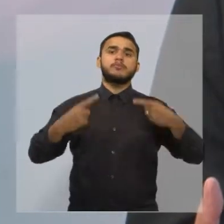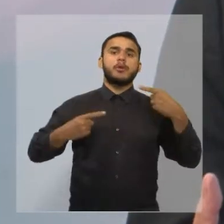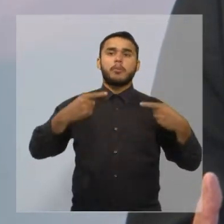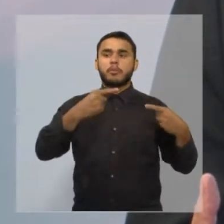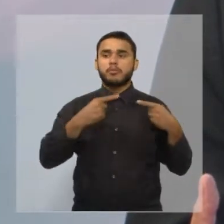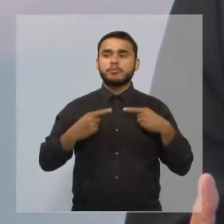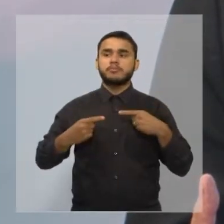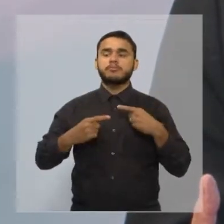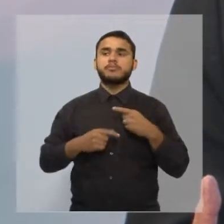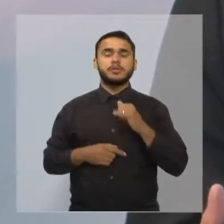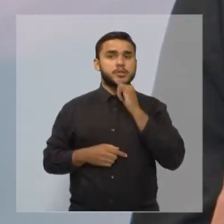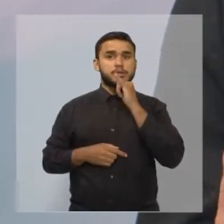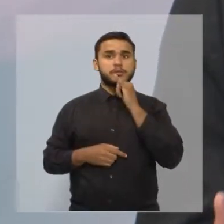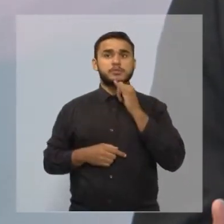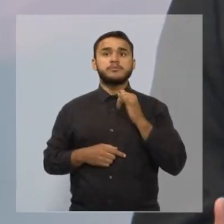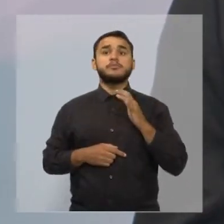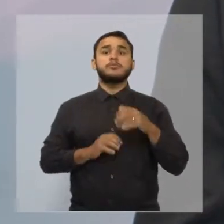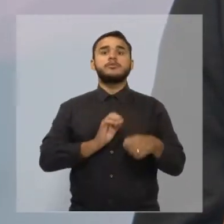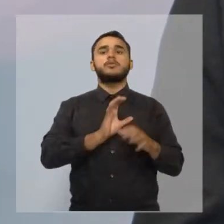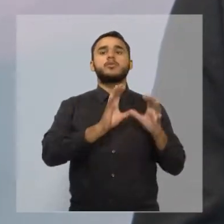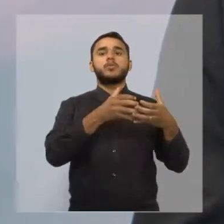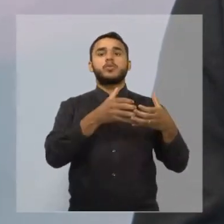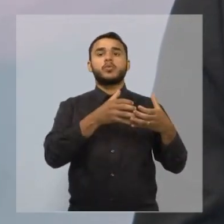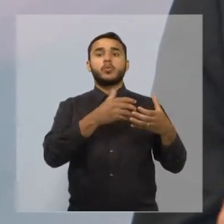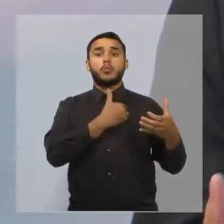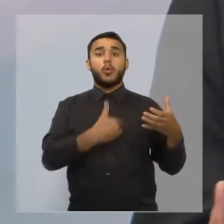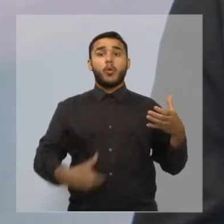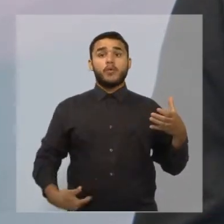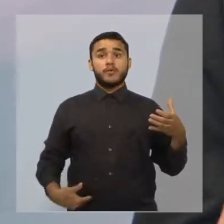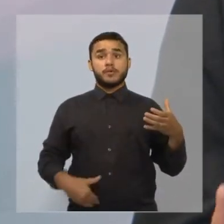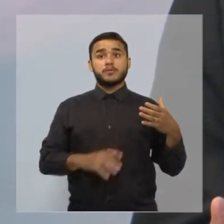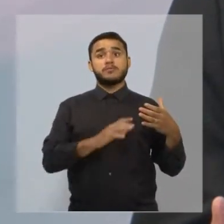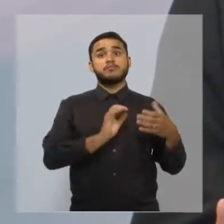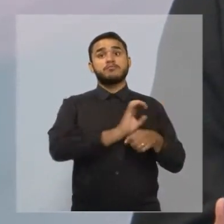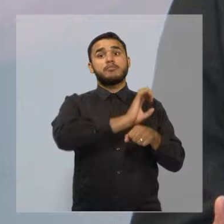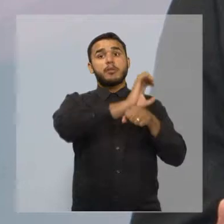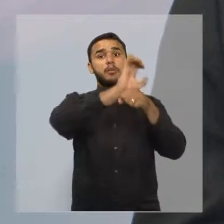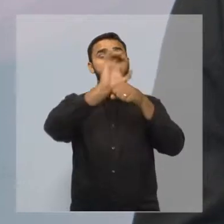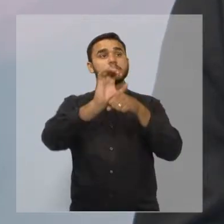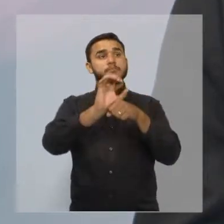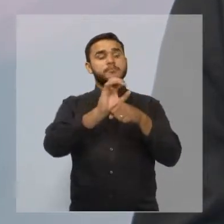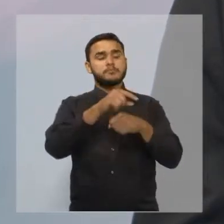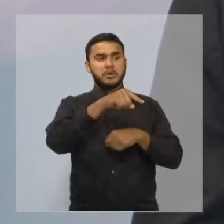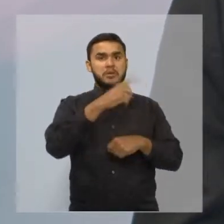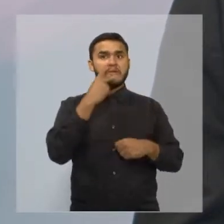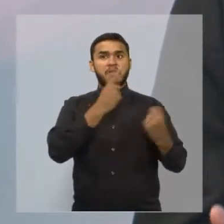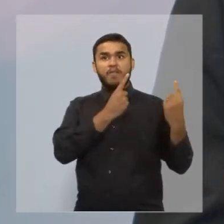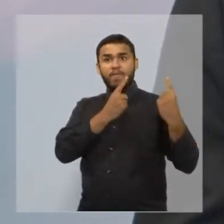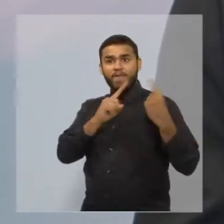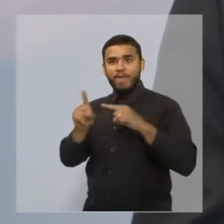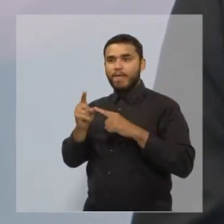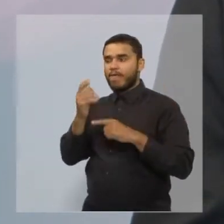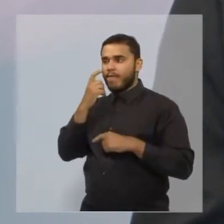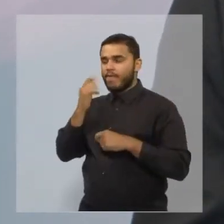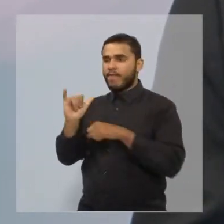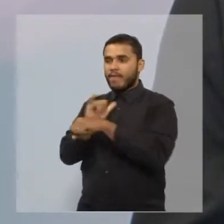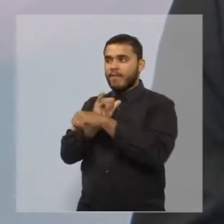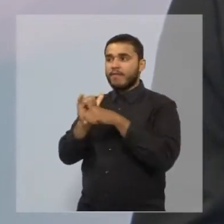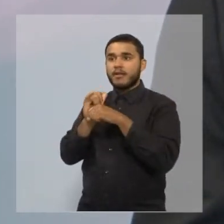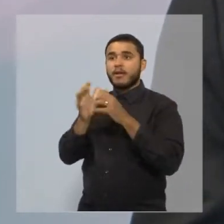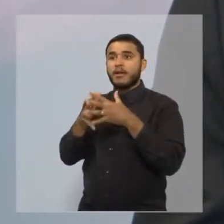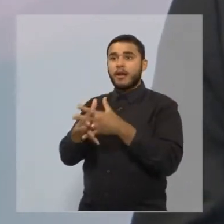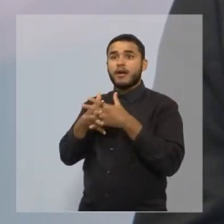um grupo de governadores, por questões ideológicas políticas, se propõe a atrapalhar o seu